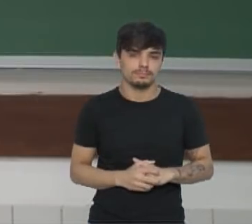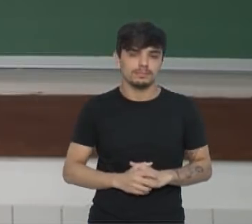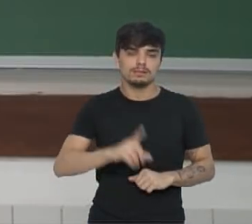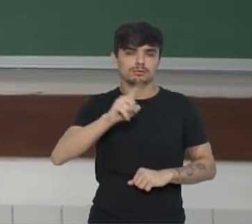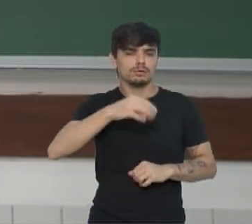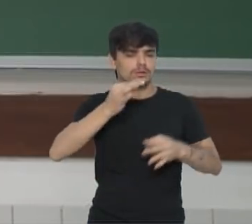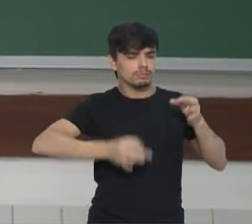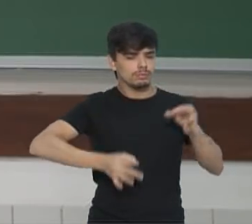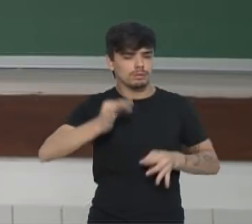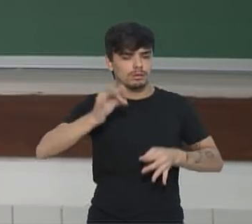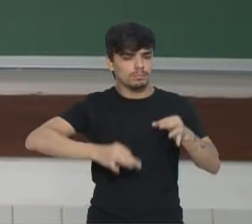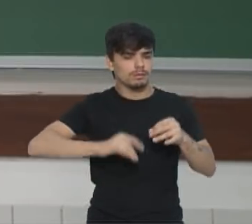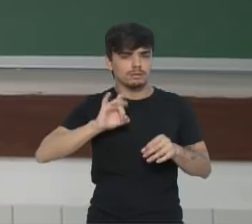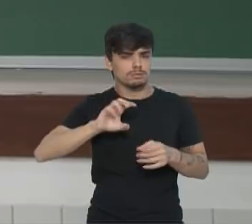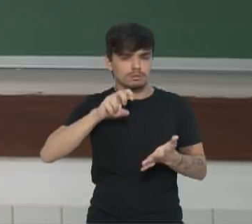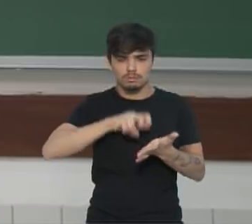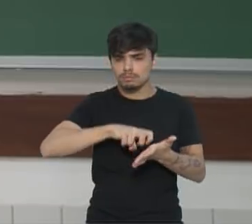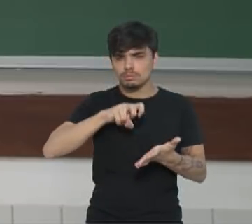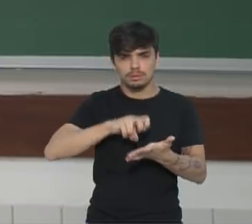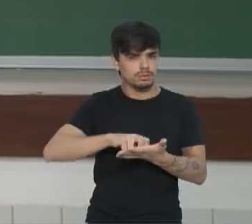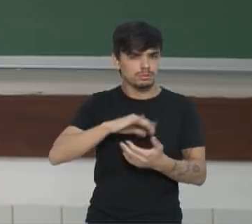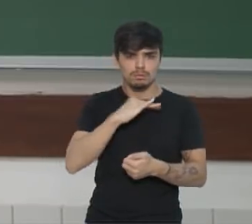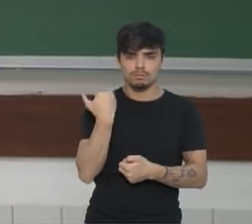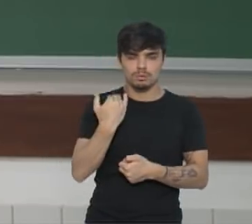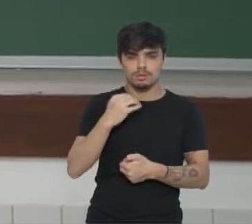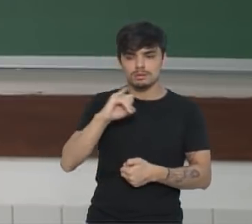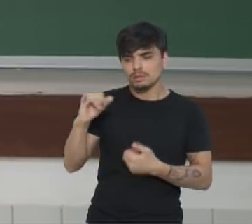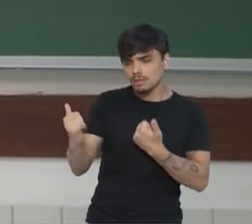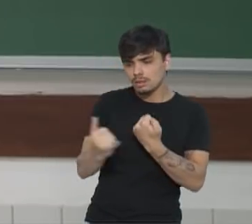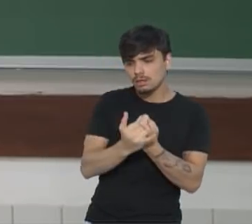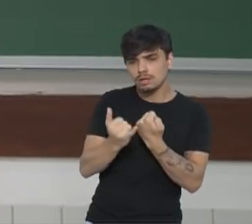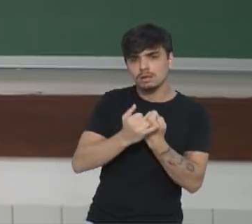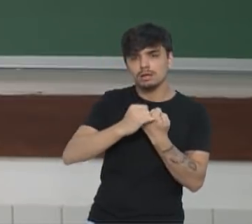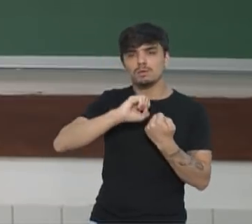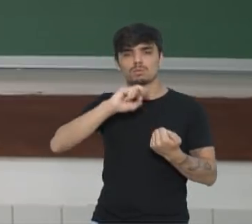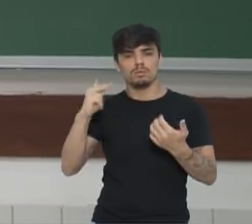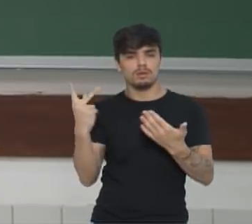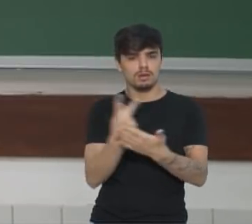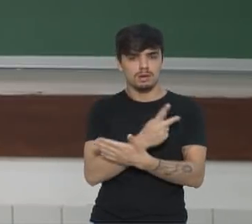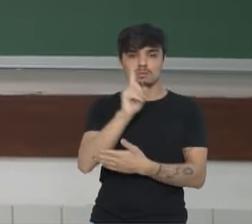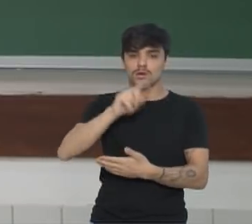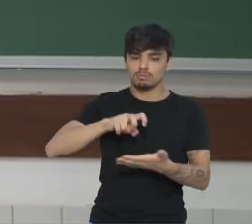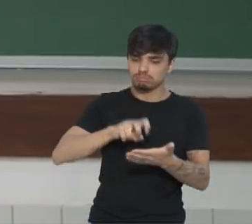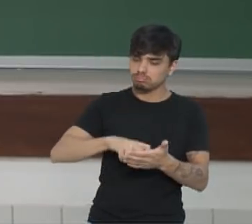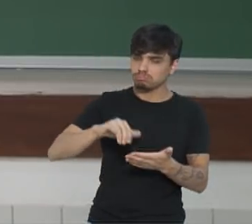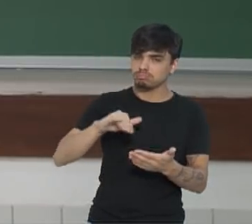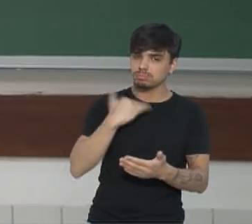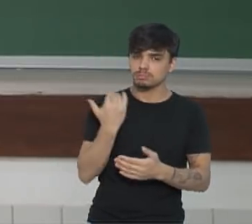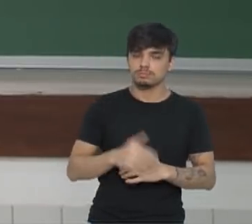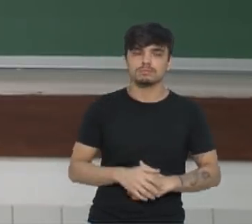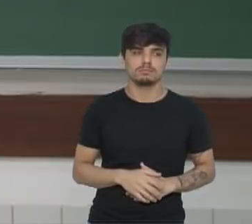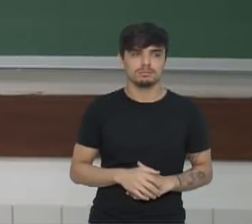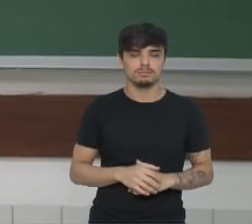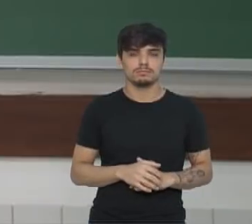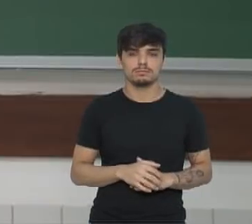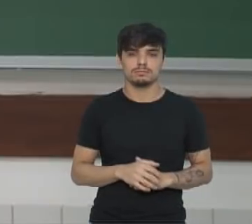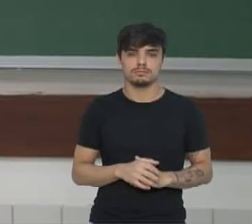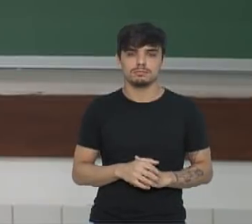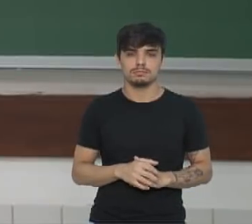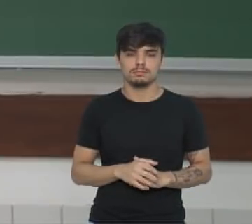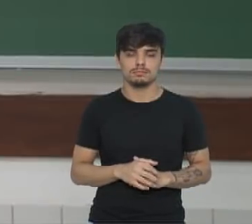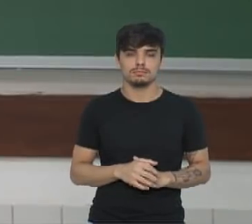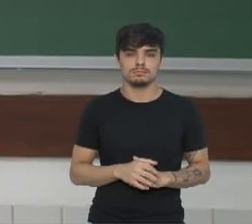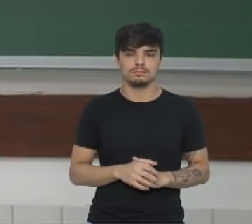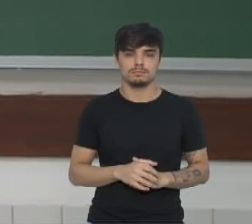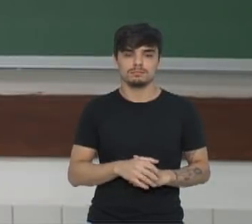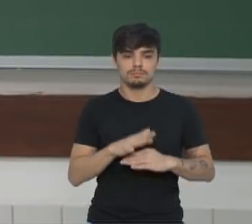pena dele era só uma, a pena de morte. Se você traiu, fez alguma coisa errada, morto. Não. Eles vão descrever, para enfrentar os